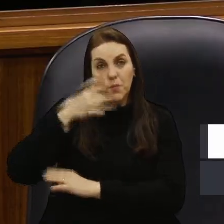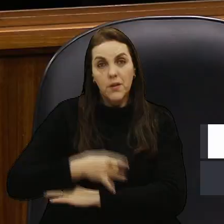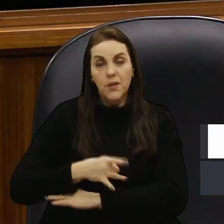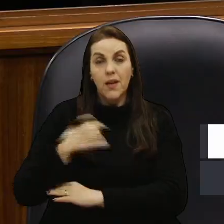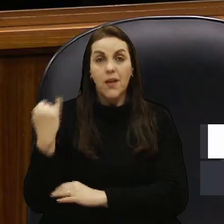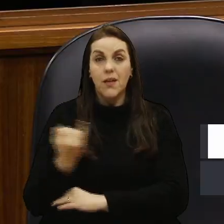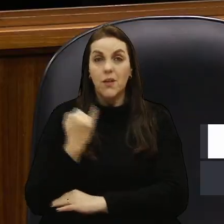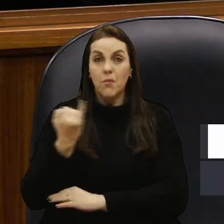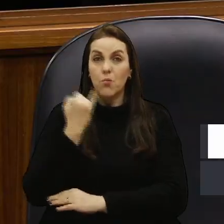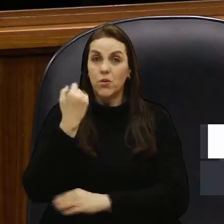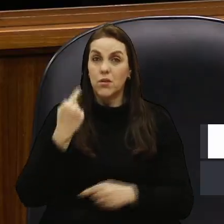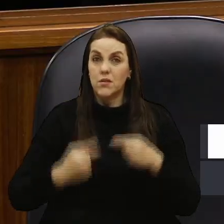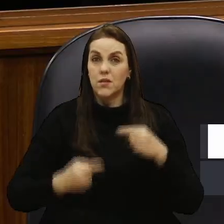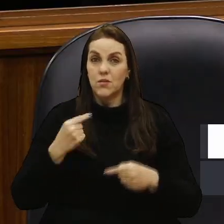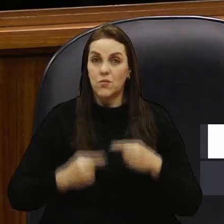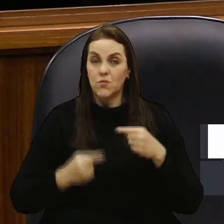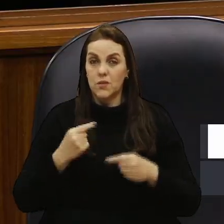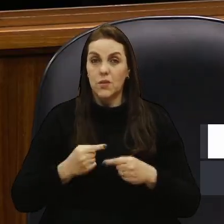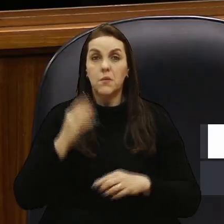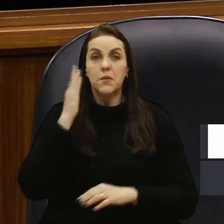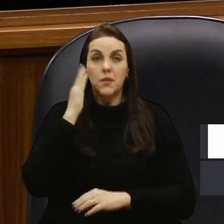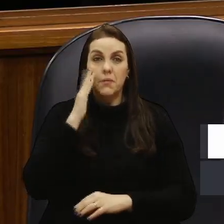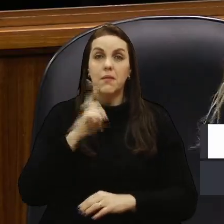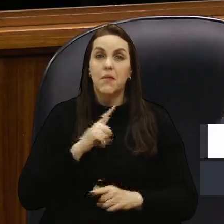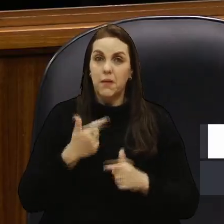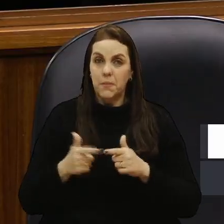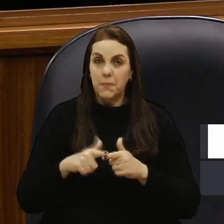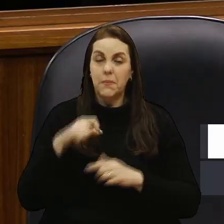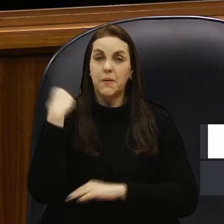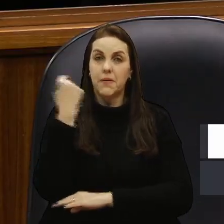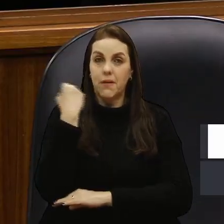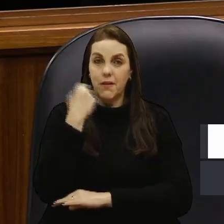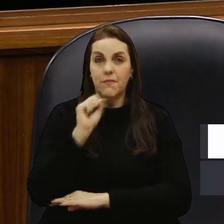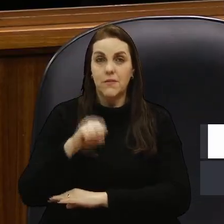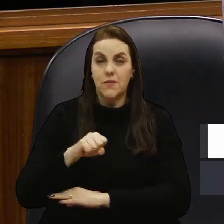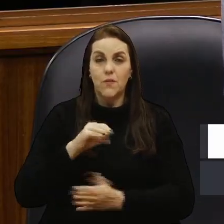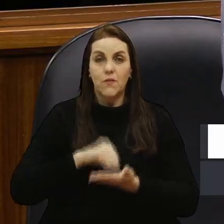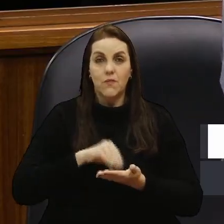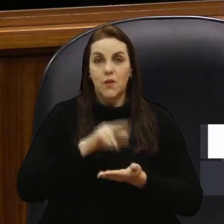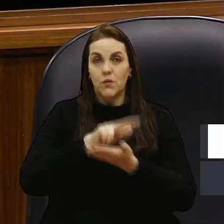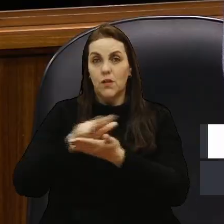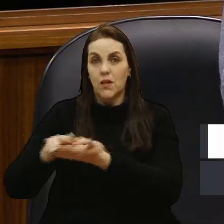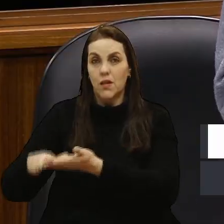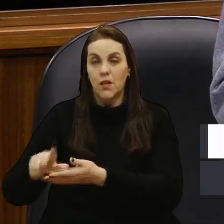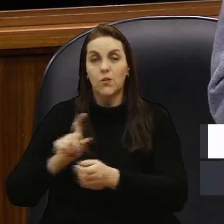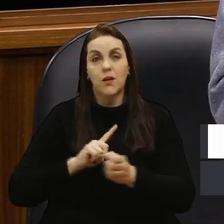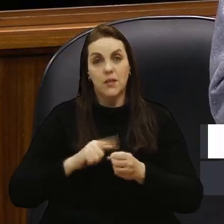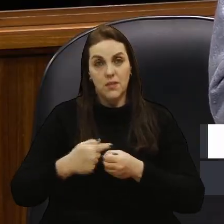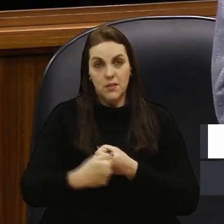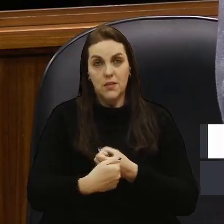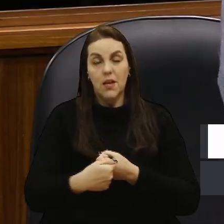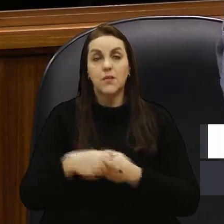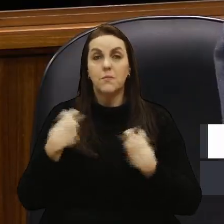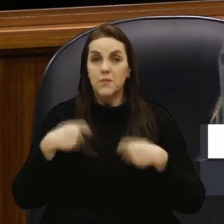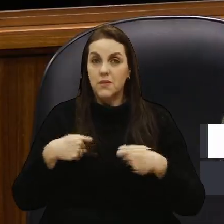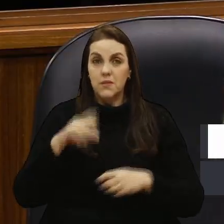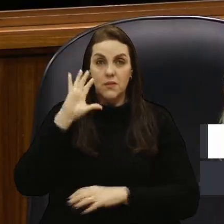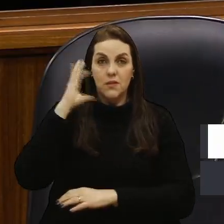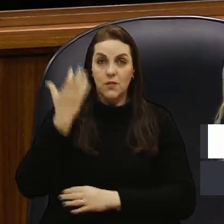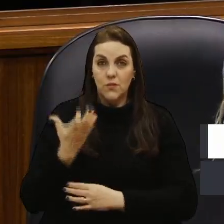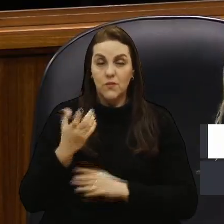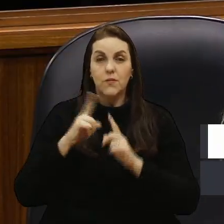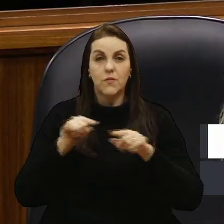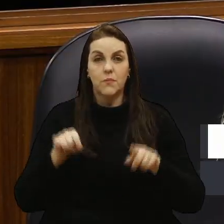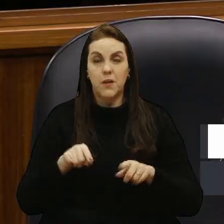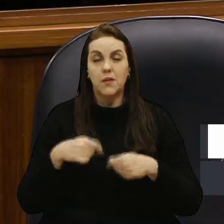estamos discutindo, para que a gente saiba que tem problemas graves na falta de leito do município, que precisam ser resolvidos, mas